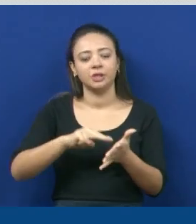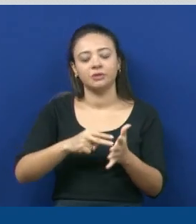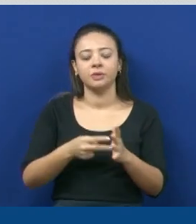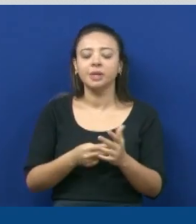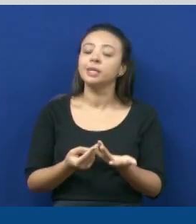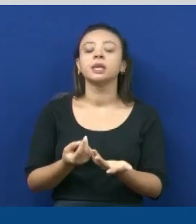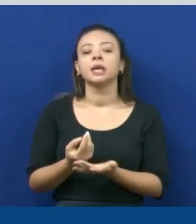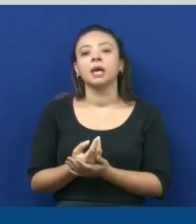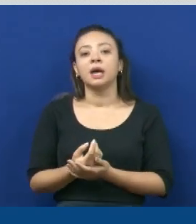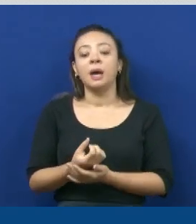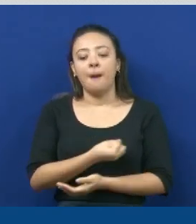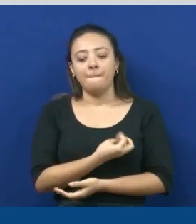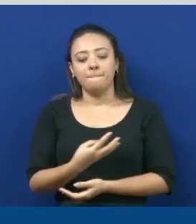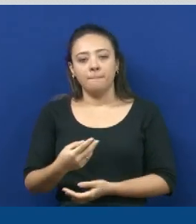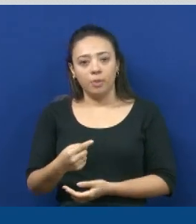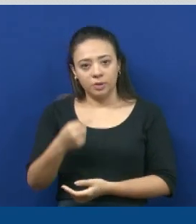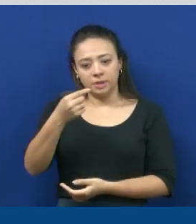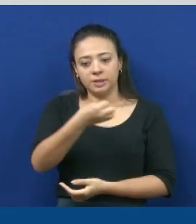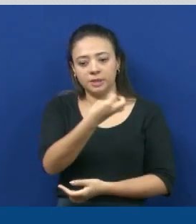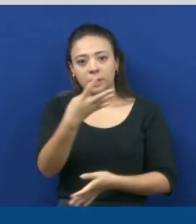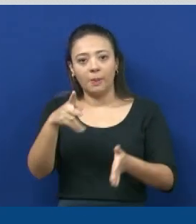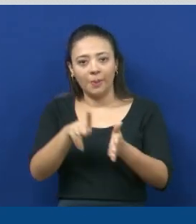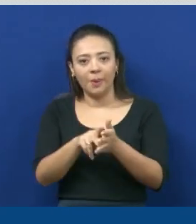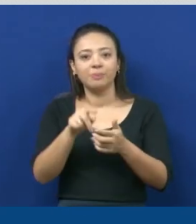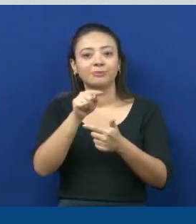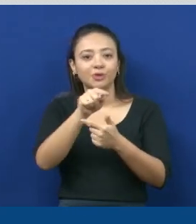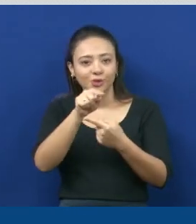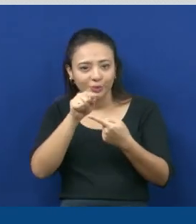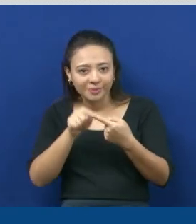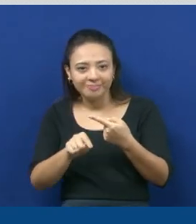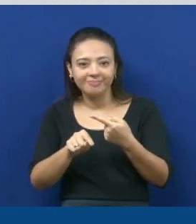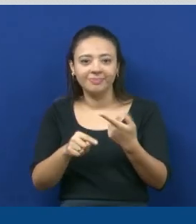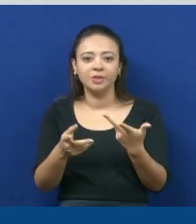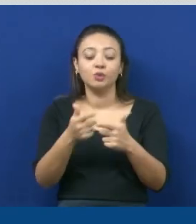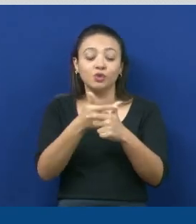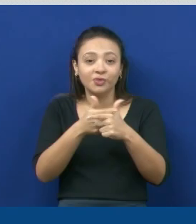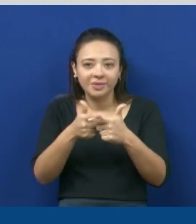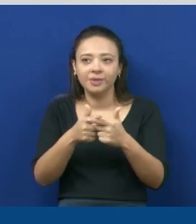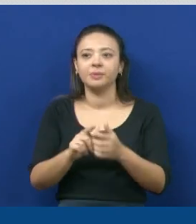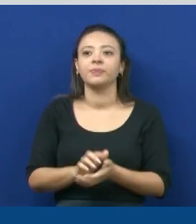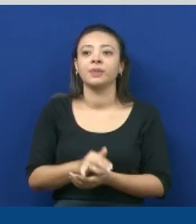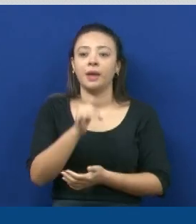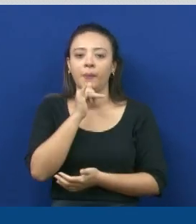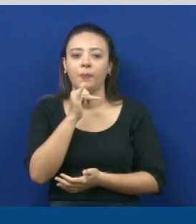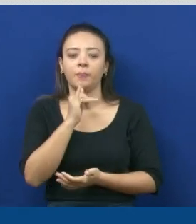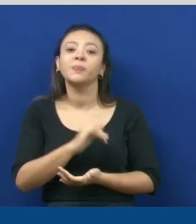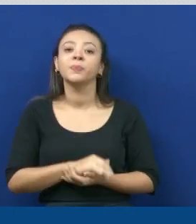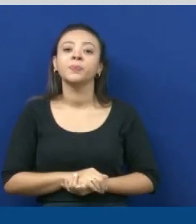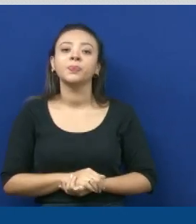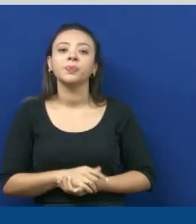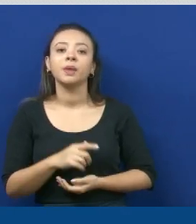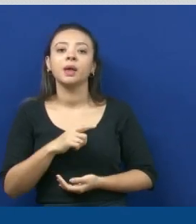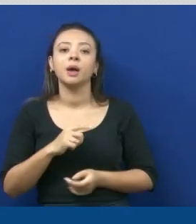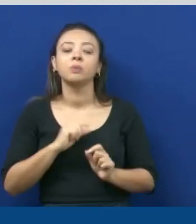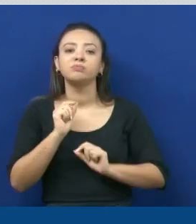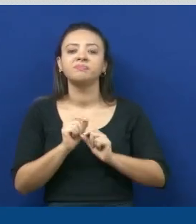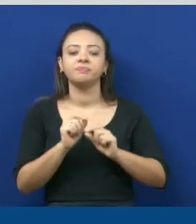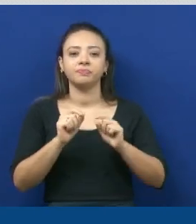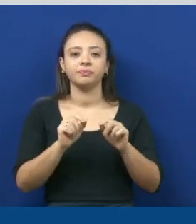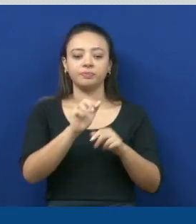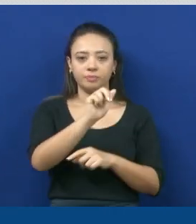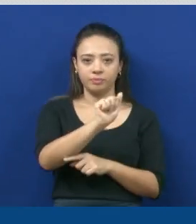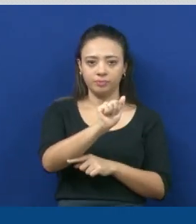vimos agora a potência de um produto. Então, agora a potência de uma divisão, em outras palavras. Bom, eu tenho ali A dividido por